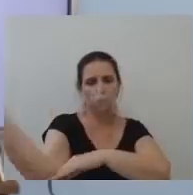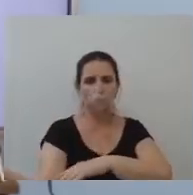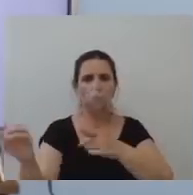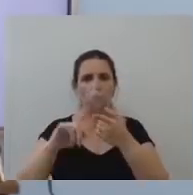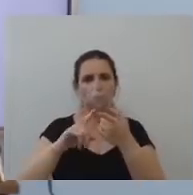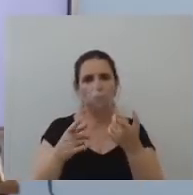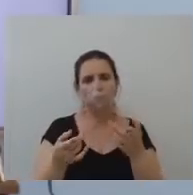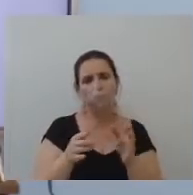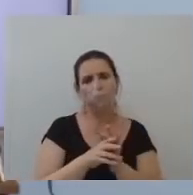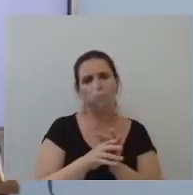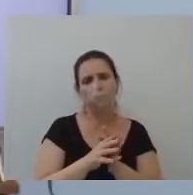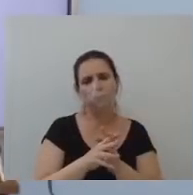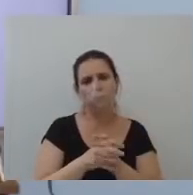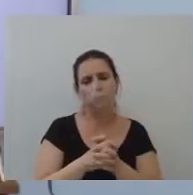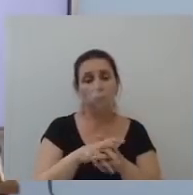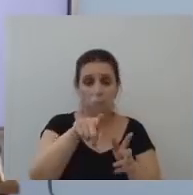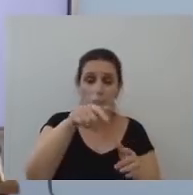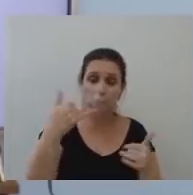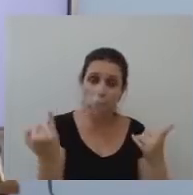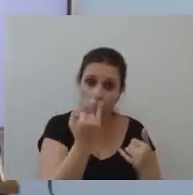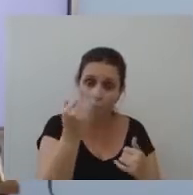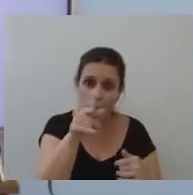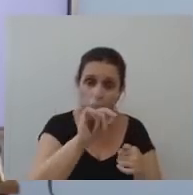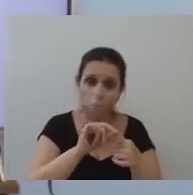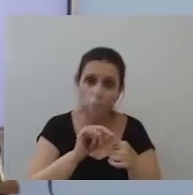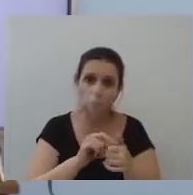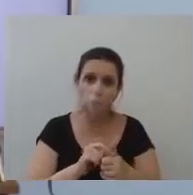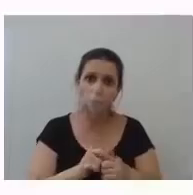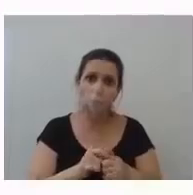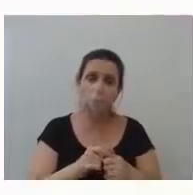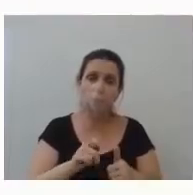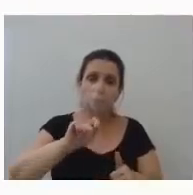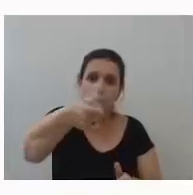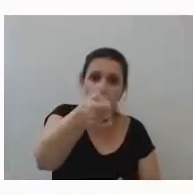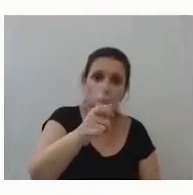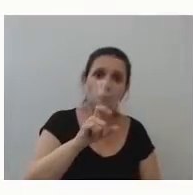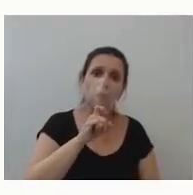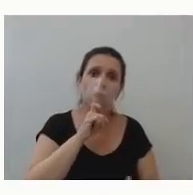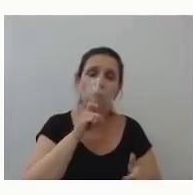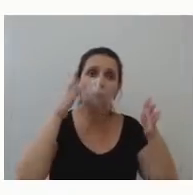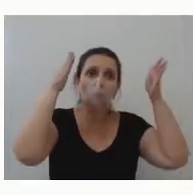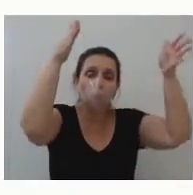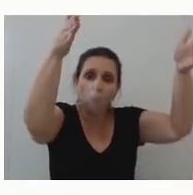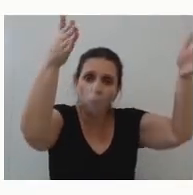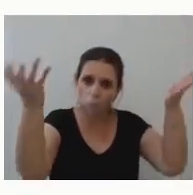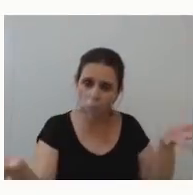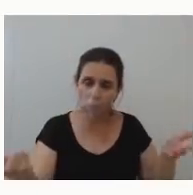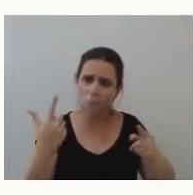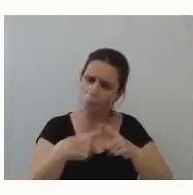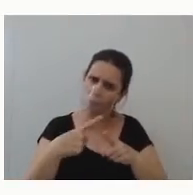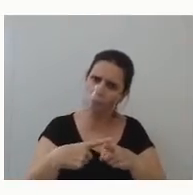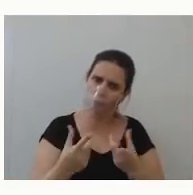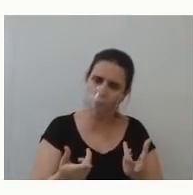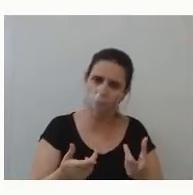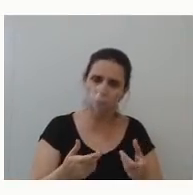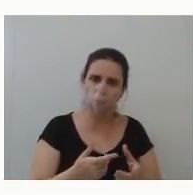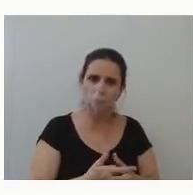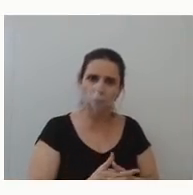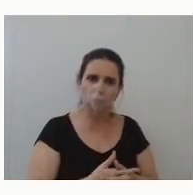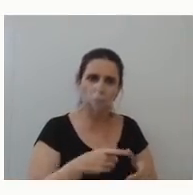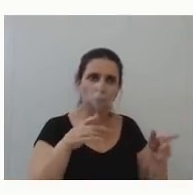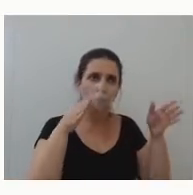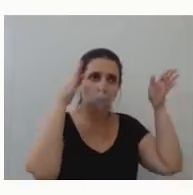do ambiente. E sabe uma dica que a gente pode fazer? Ligar o ar-condicionado. Isso mesmo. Sabe por quê? Porque